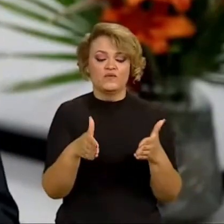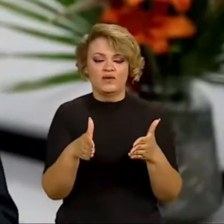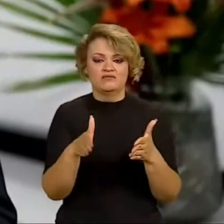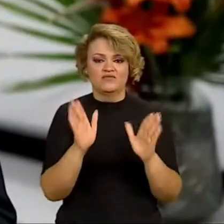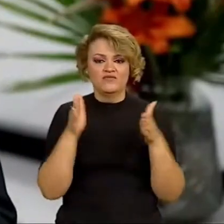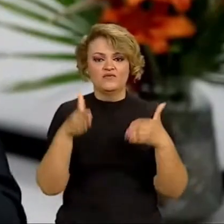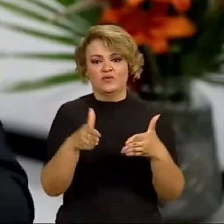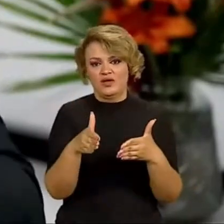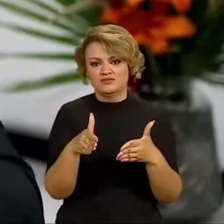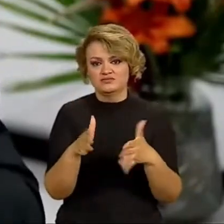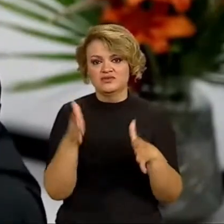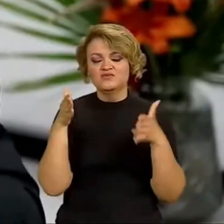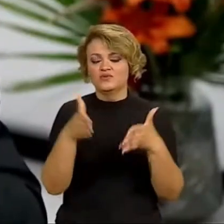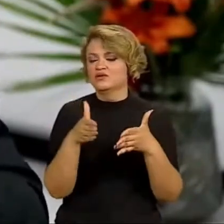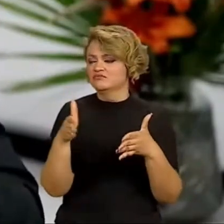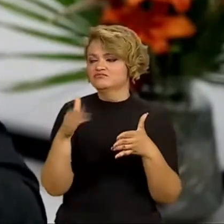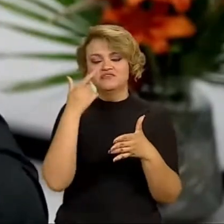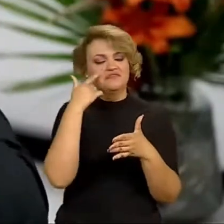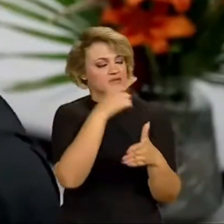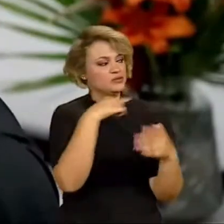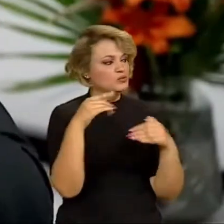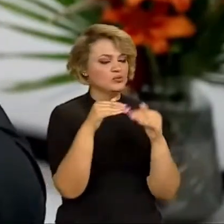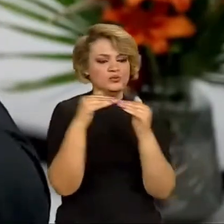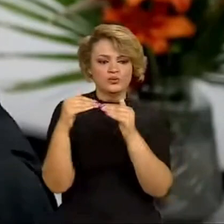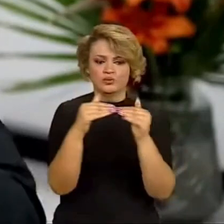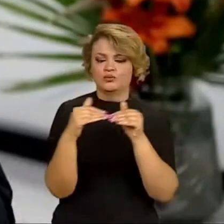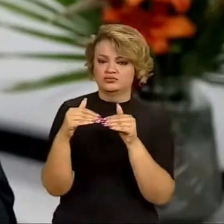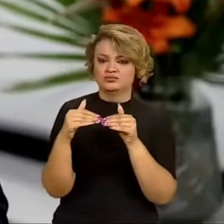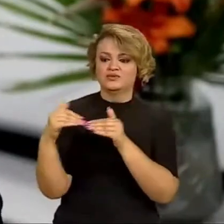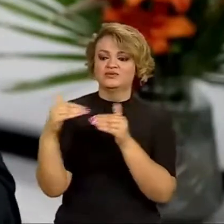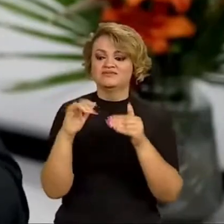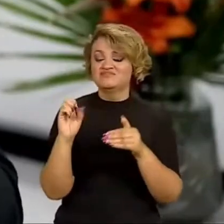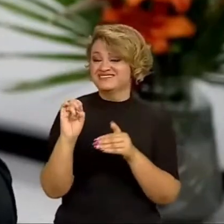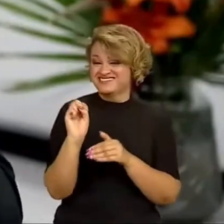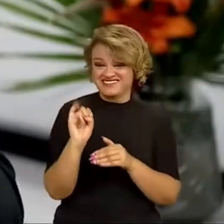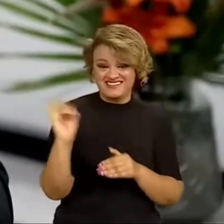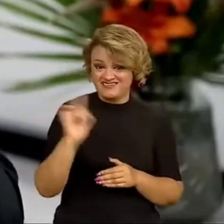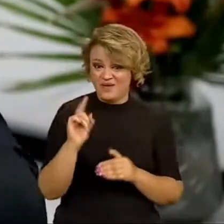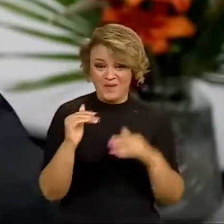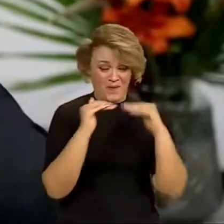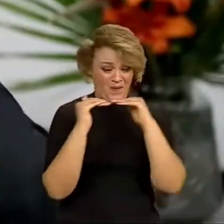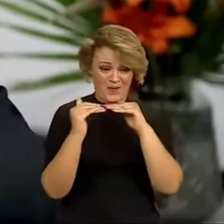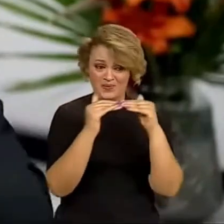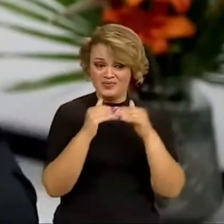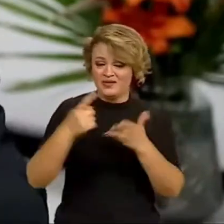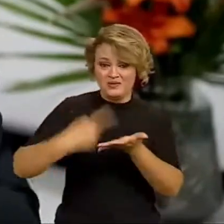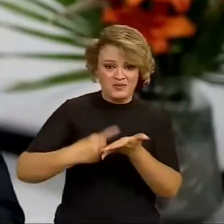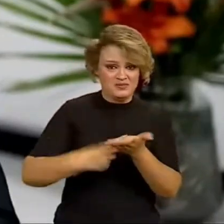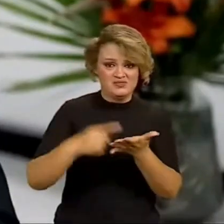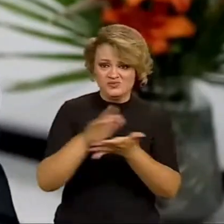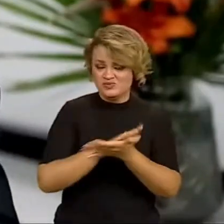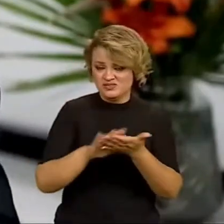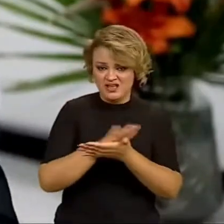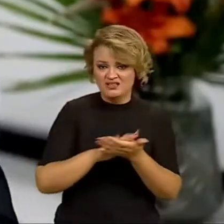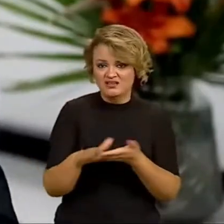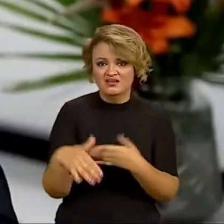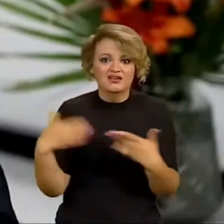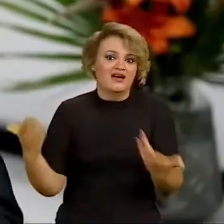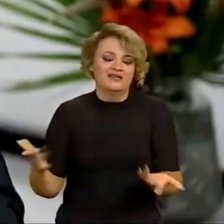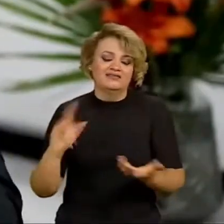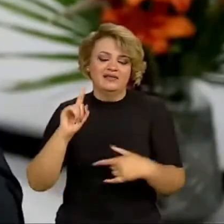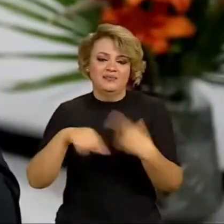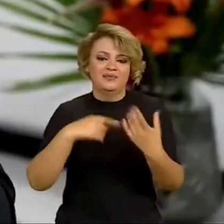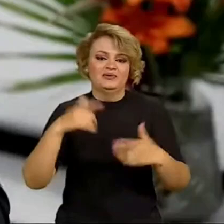mundo concorde, porque senão... Se não tiver um grau de compromisso dos países que entram no BRICS, vira uma torre de